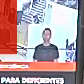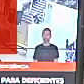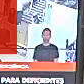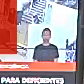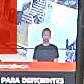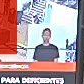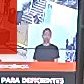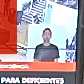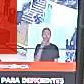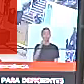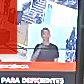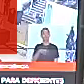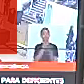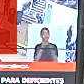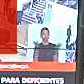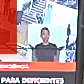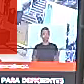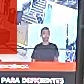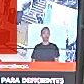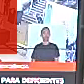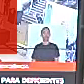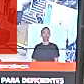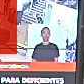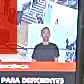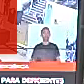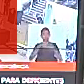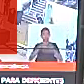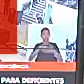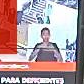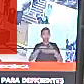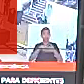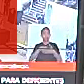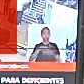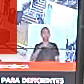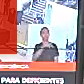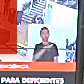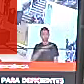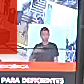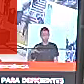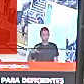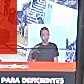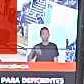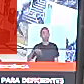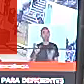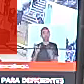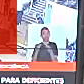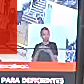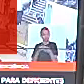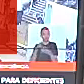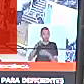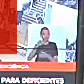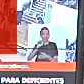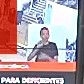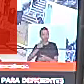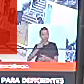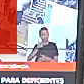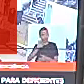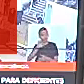Uma boa tarde a todos. Cumprimentando presidente da comissão, doutor Maurício, eu cumprimento os